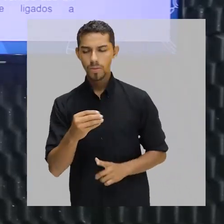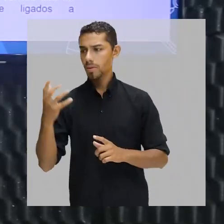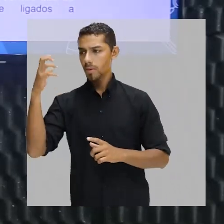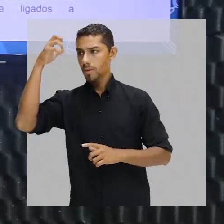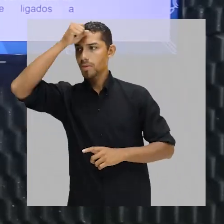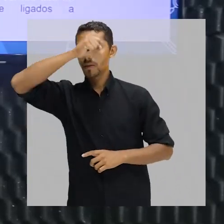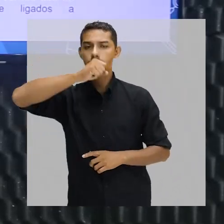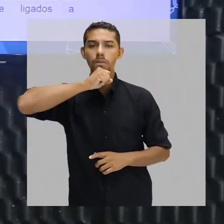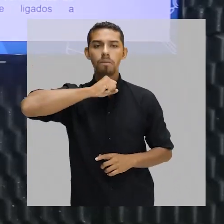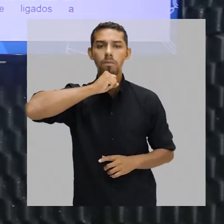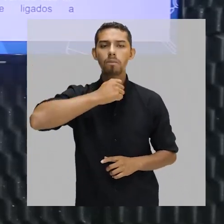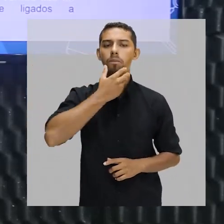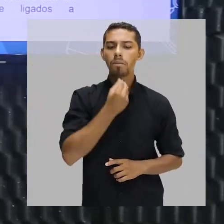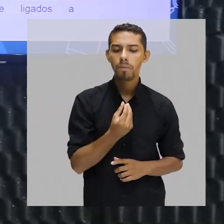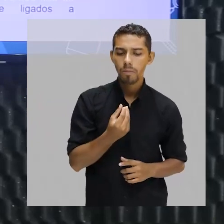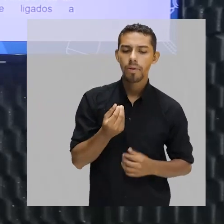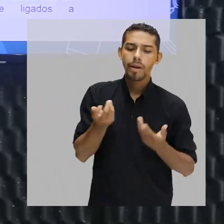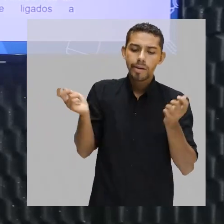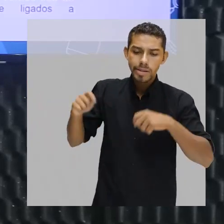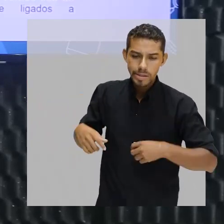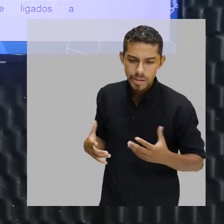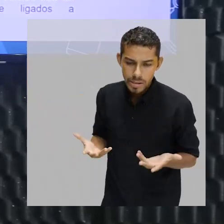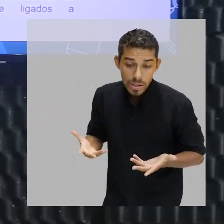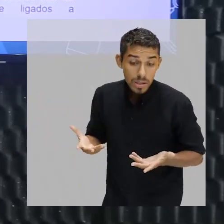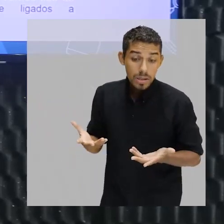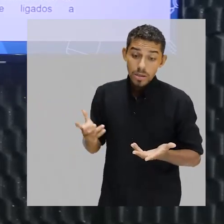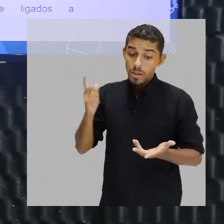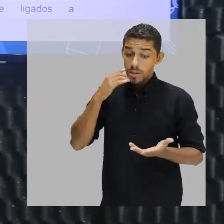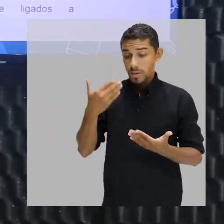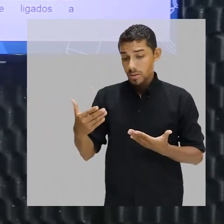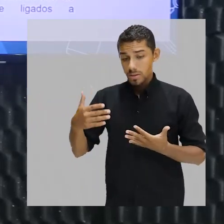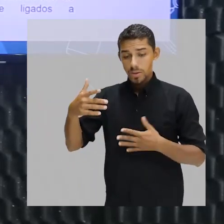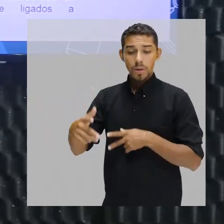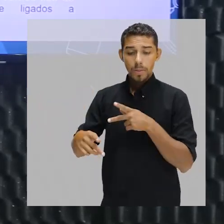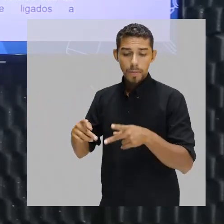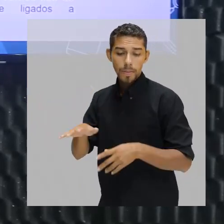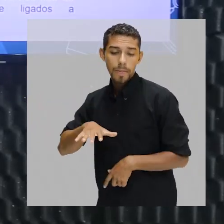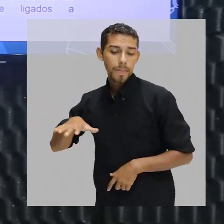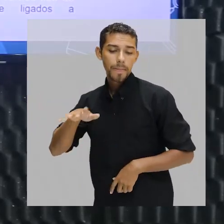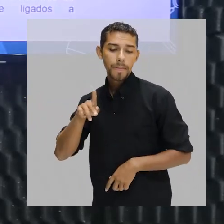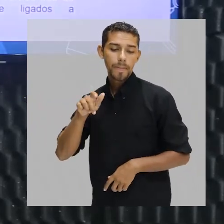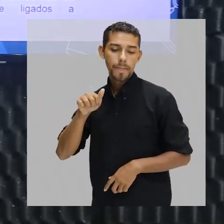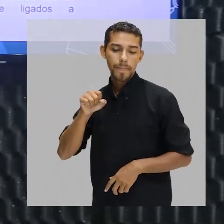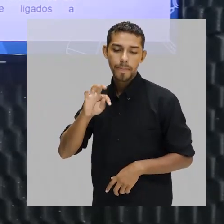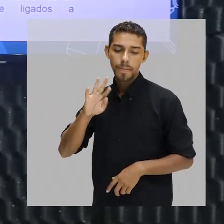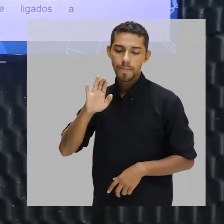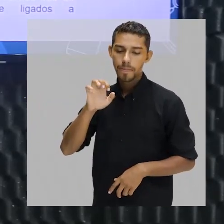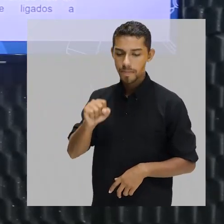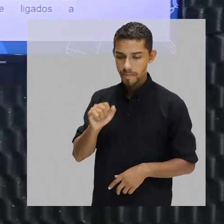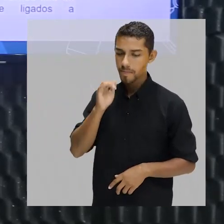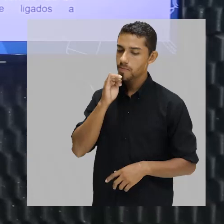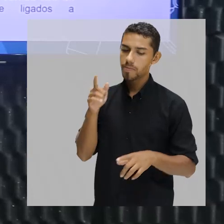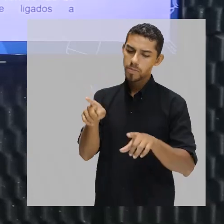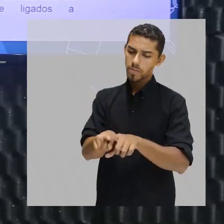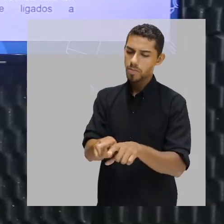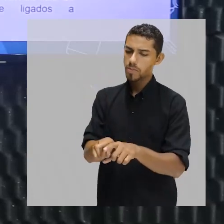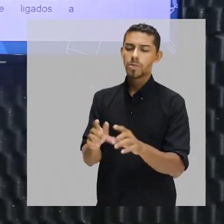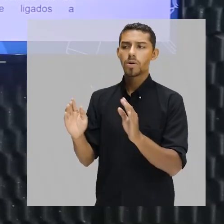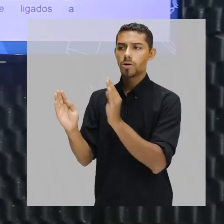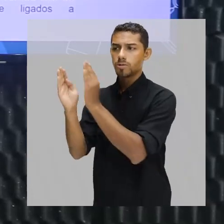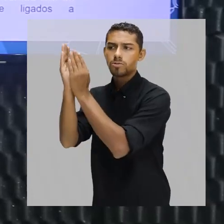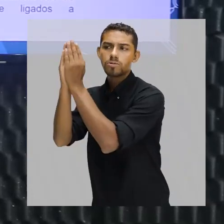a incorporação de recursos visuais e sonoros. Em Pernambuco, a introdução se deu lá pelo século XVI, para você ter uma noção de como os pastoris são